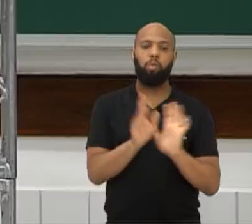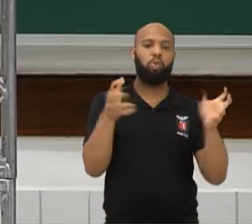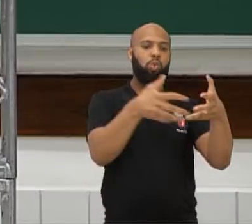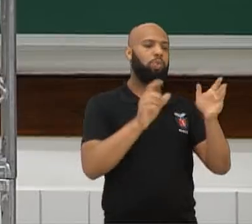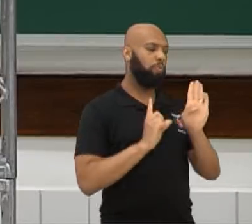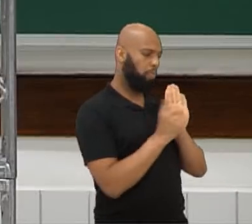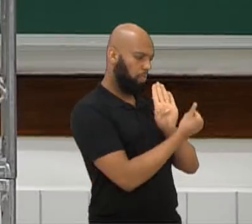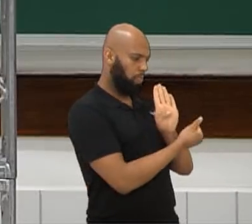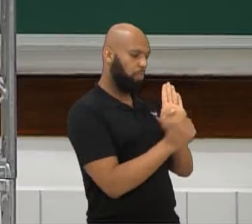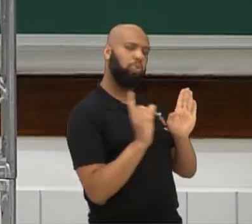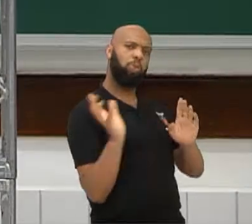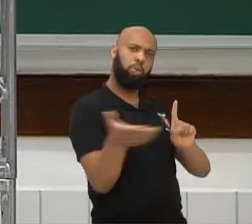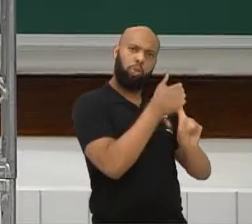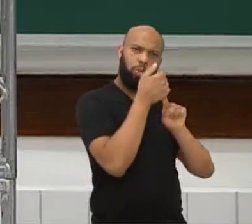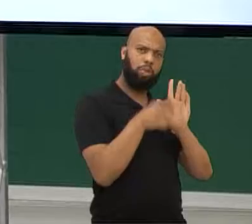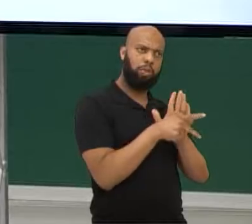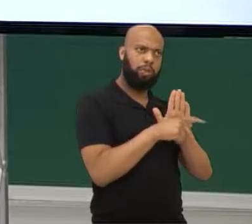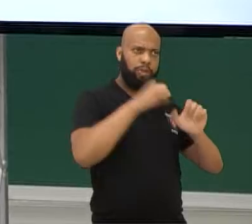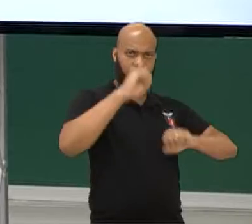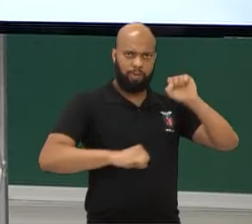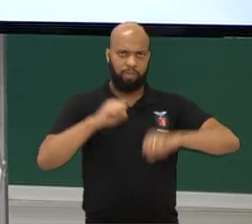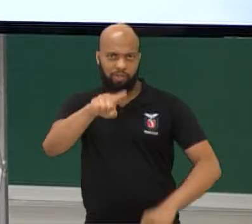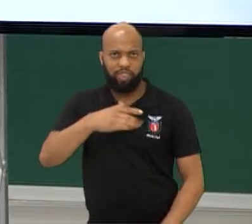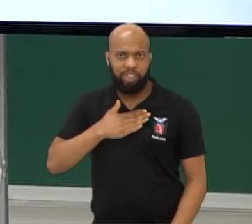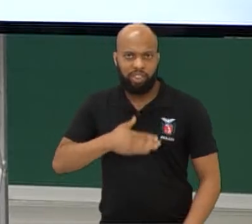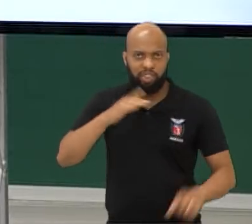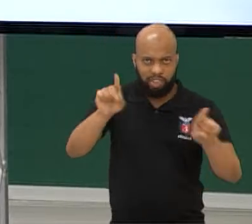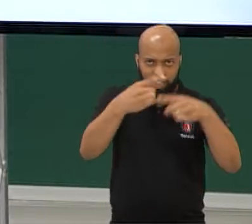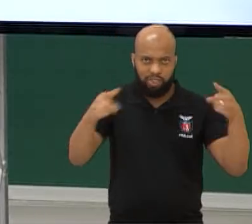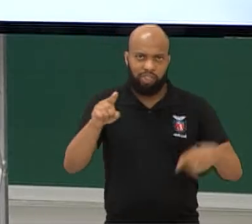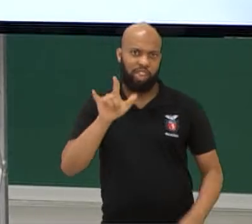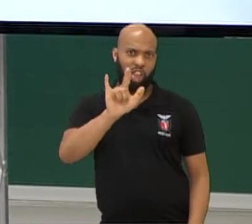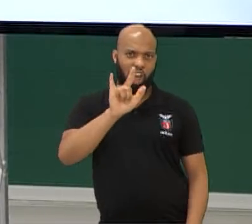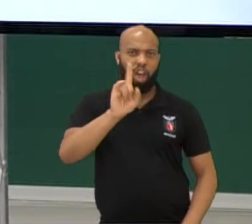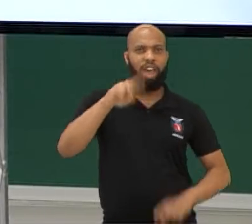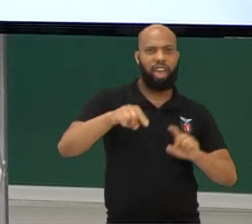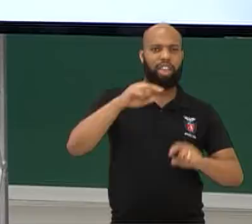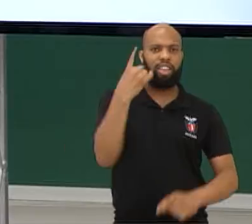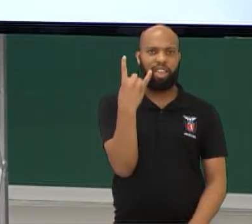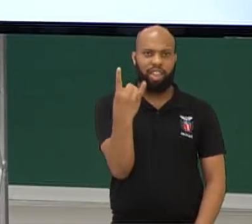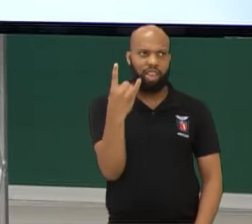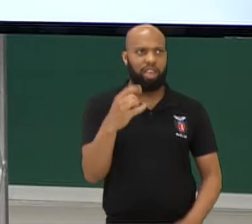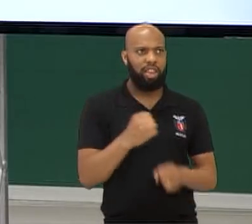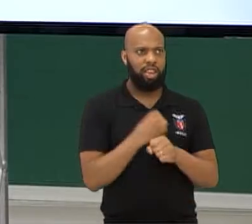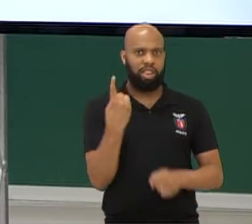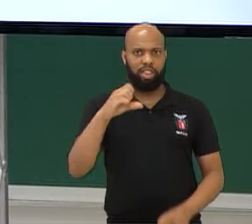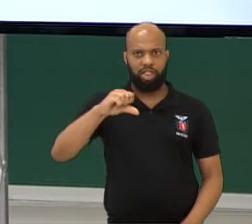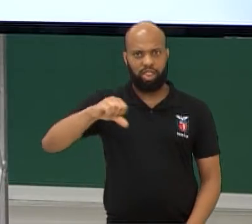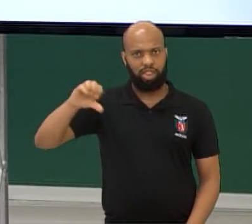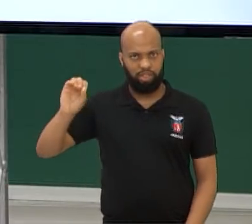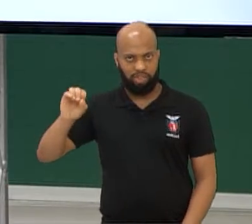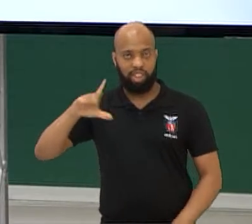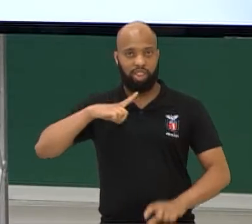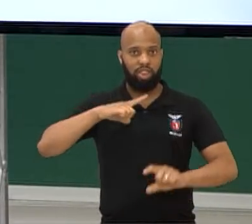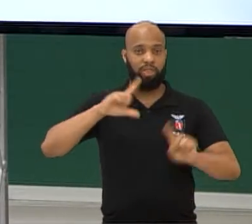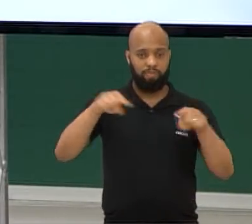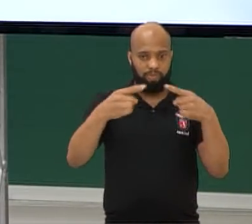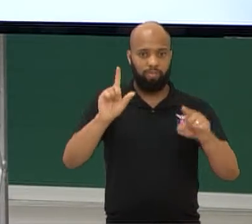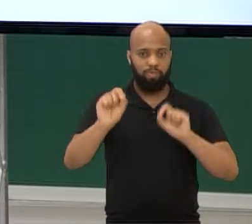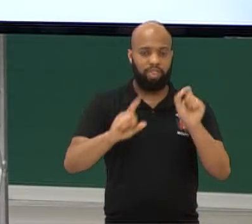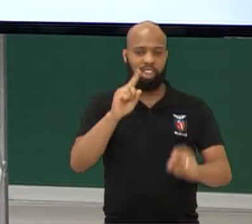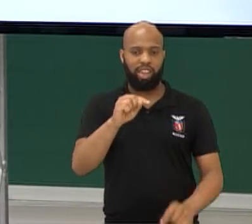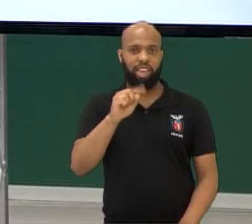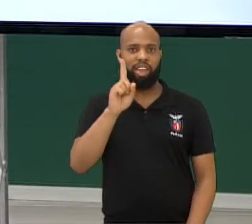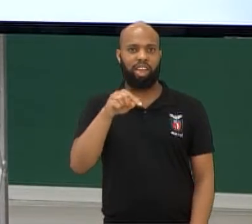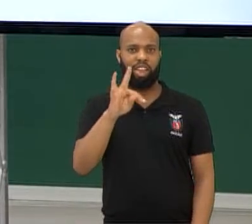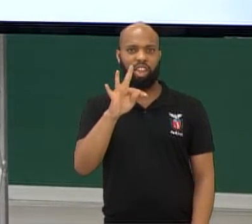detentora dos meios de produção. Não sei se vocês gostam de música rock dos anos 90, tem uma banda chamada Titãs, tem uma música chamada Comida,